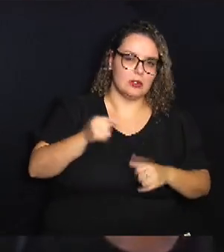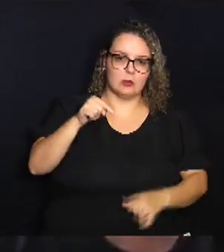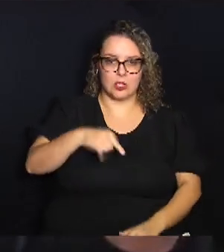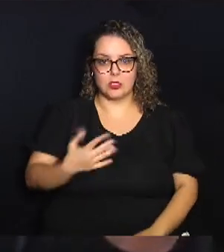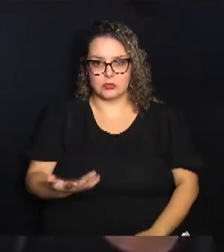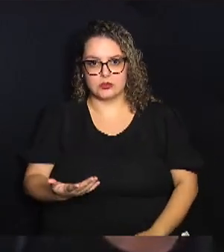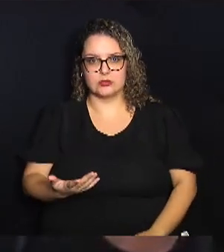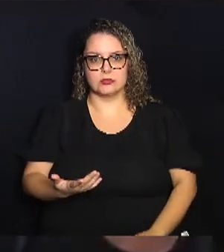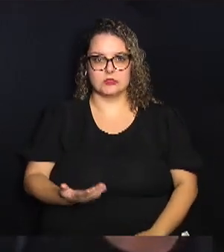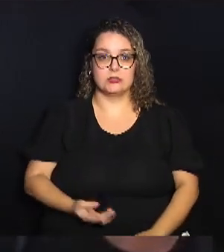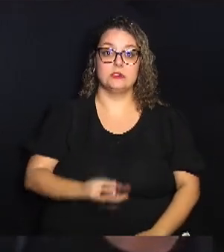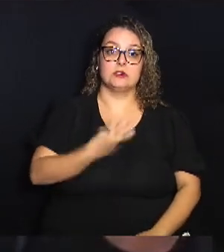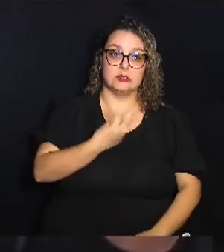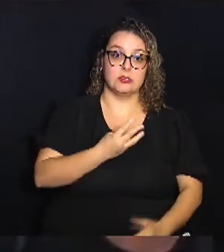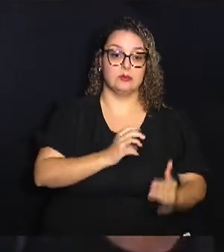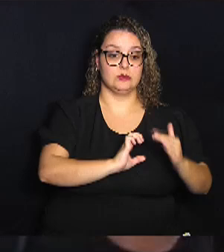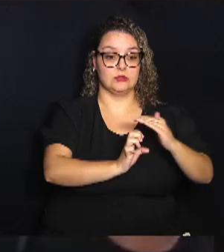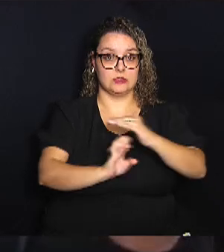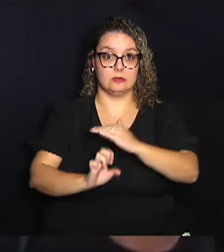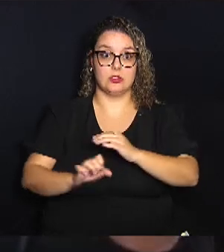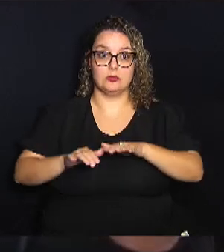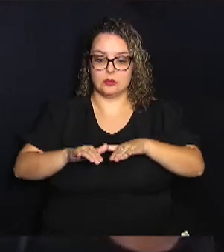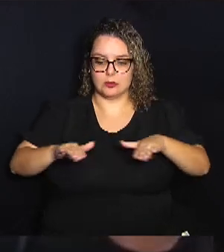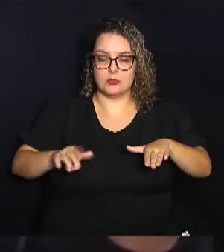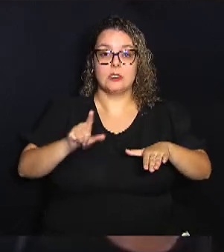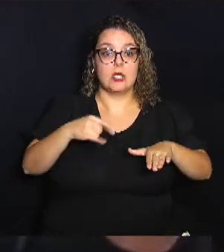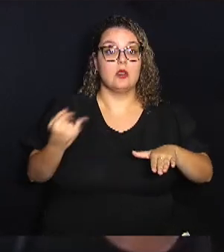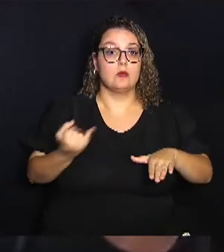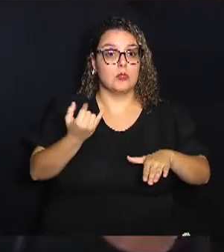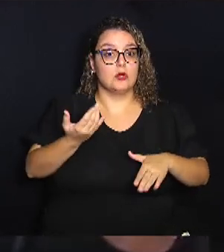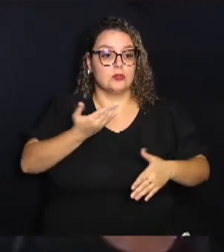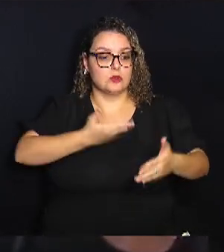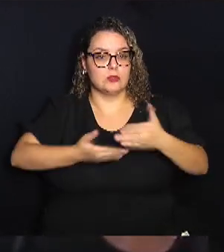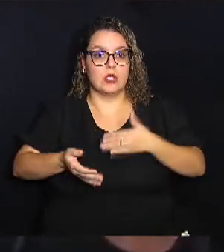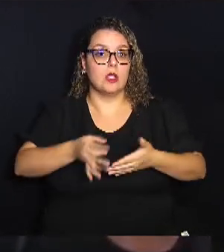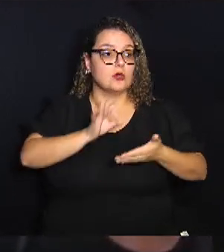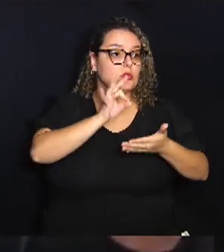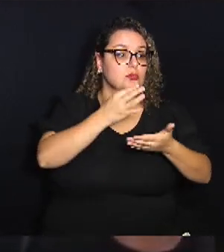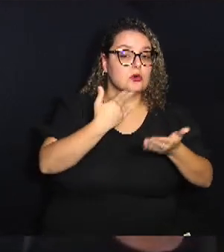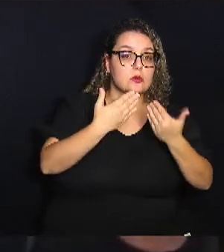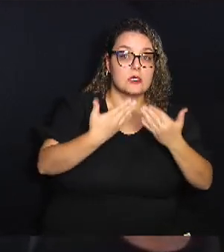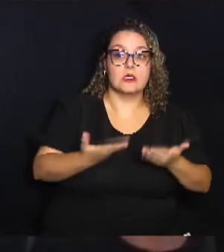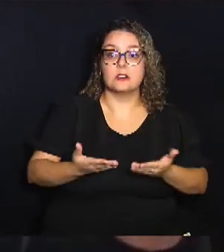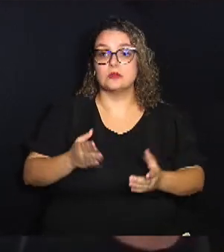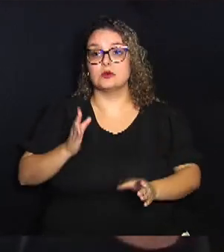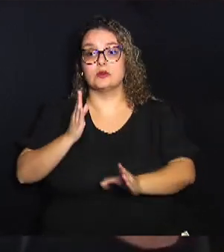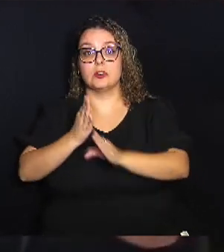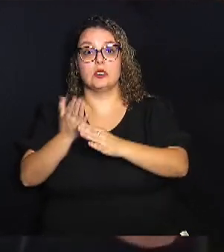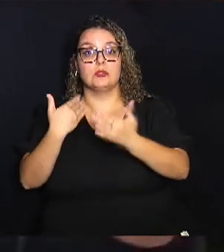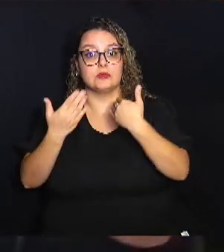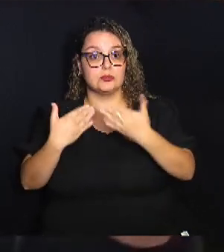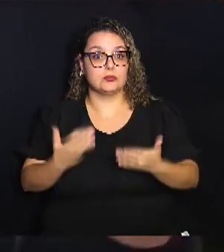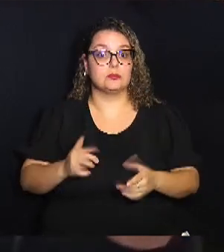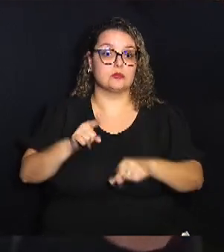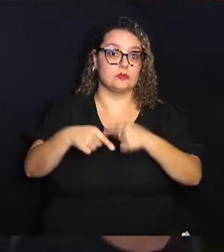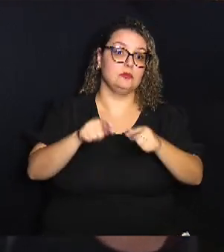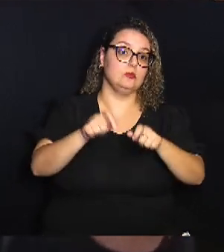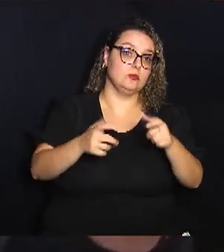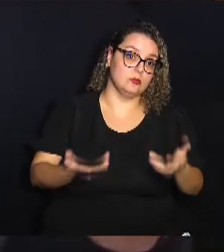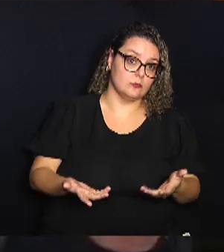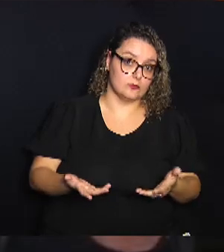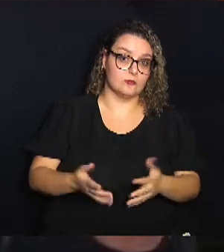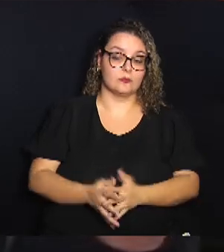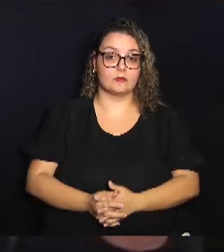São 3 empresas no mesmo andar, que é muito importante você ir tomar um café e de repente você está conversando ali com uma outra pessoa